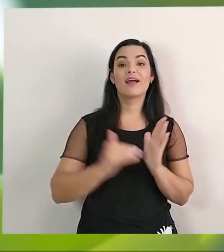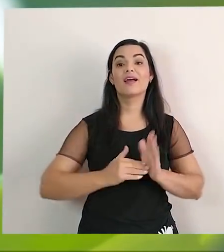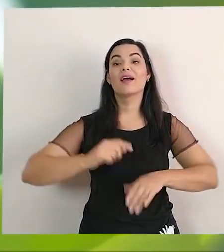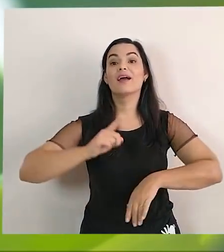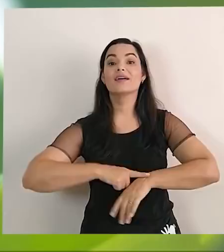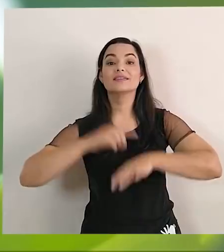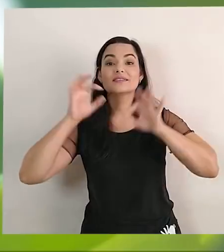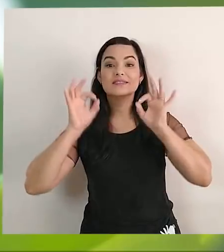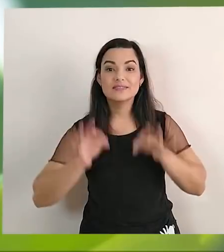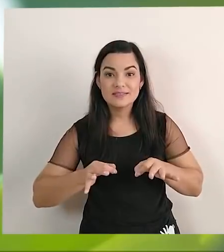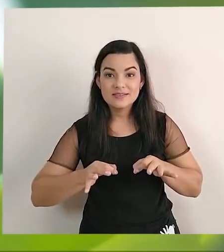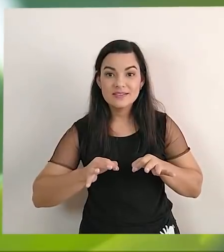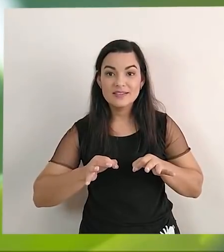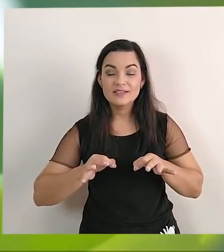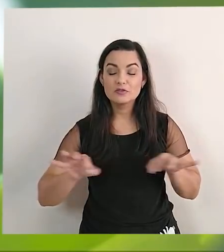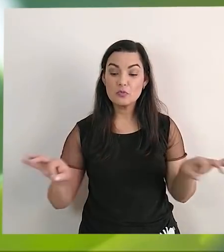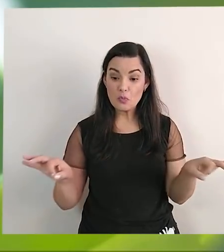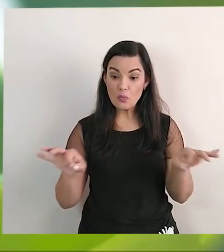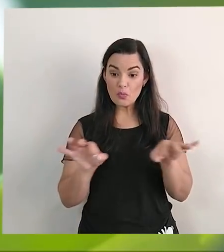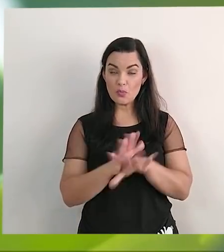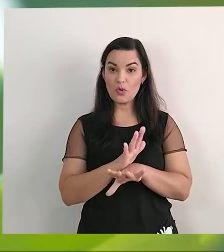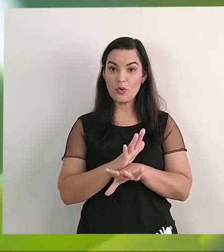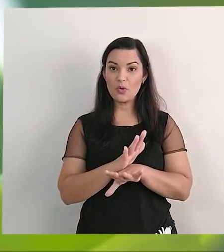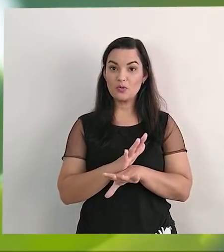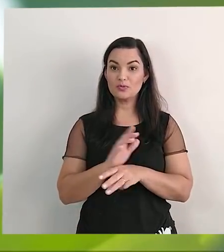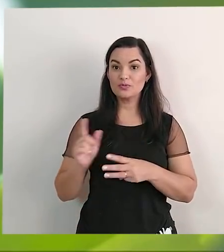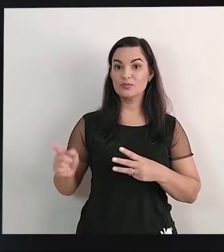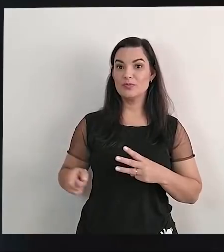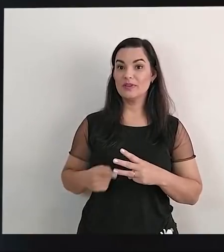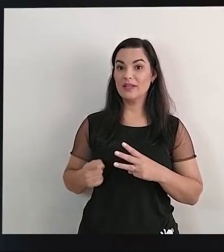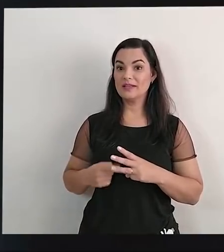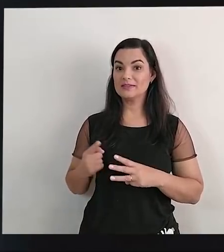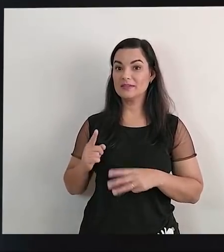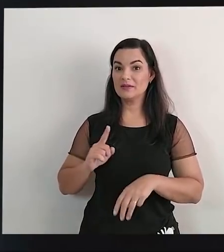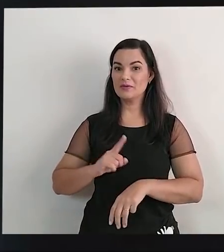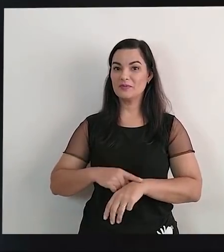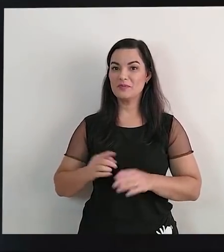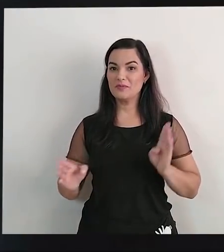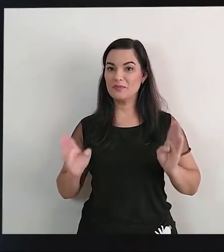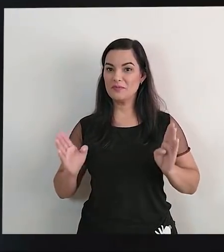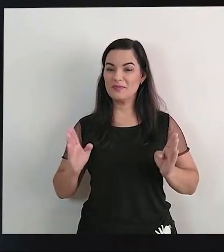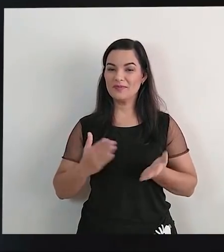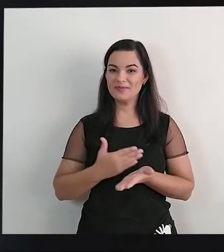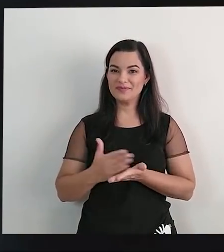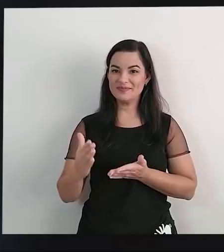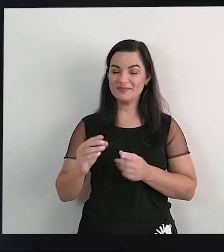que estará pronta para o terceiro estágio, pupa.